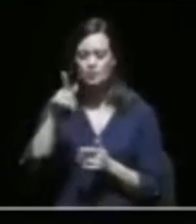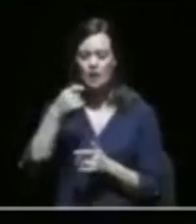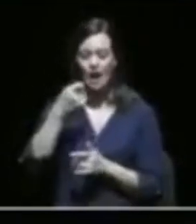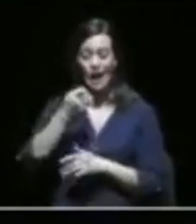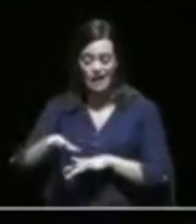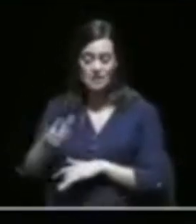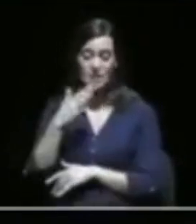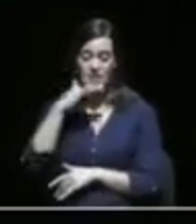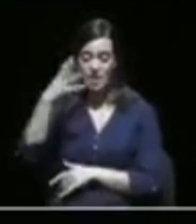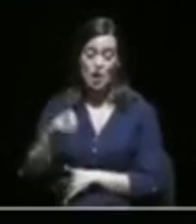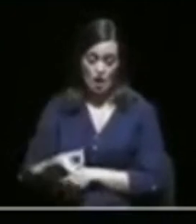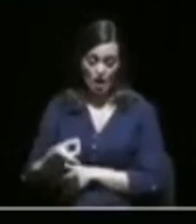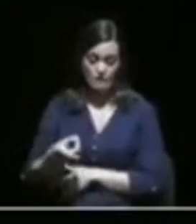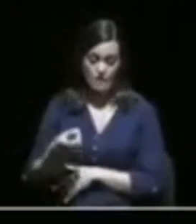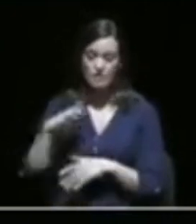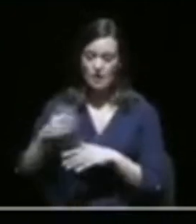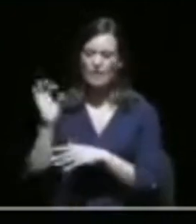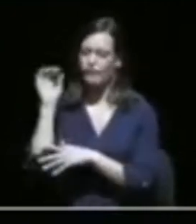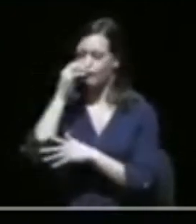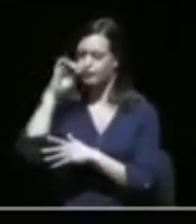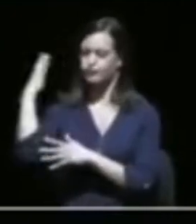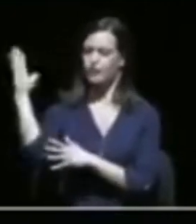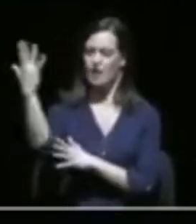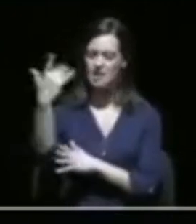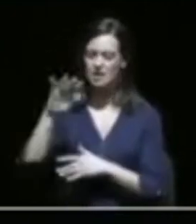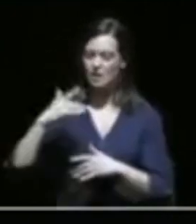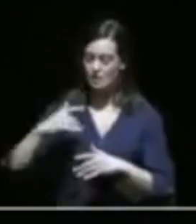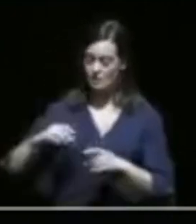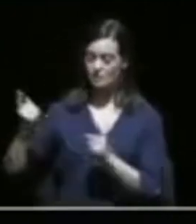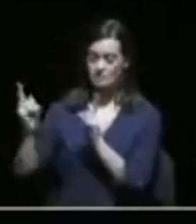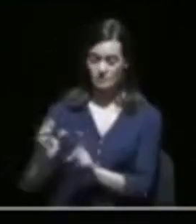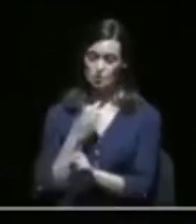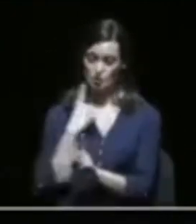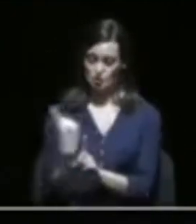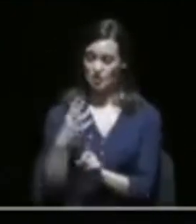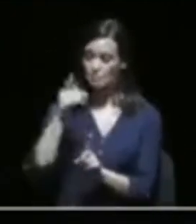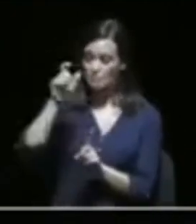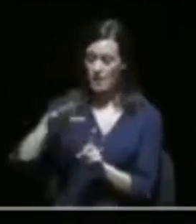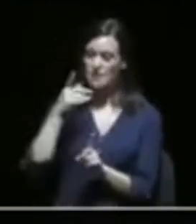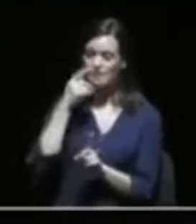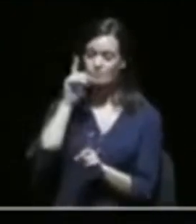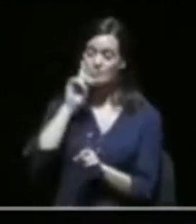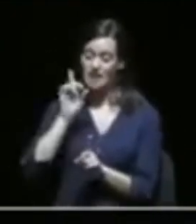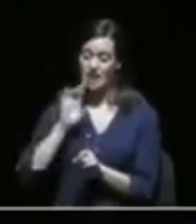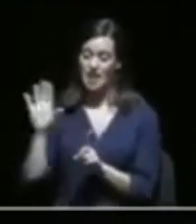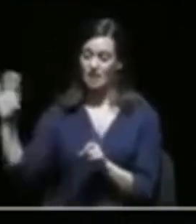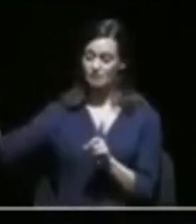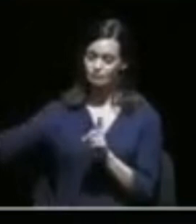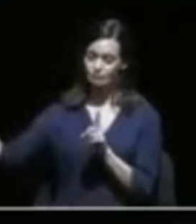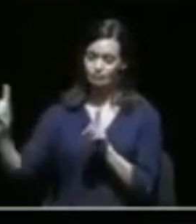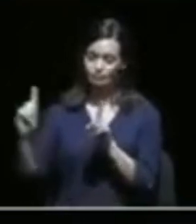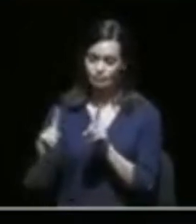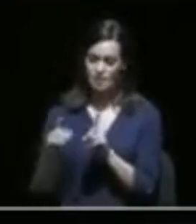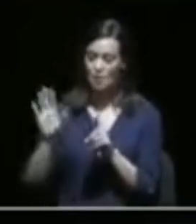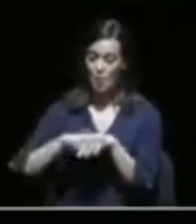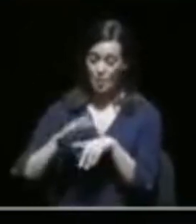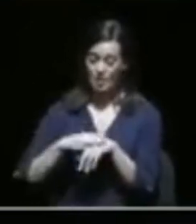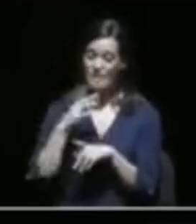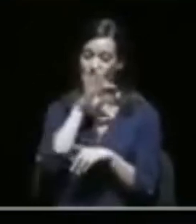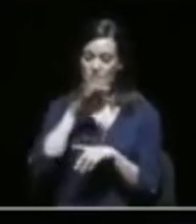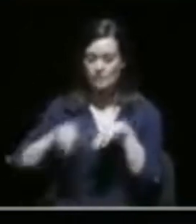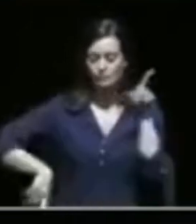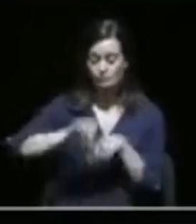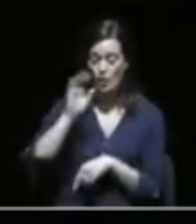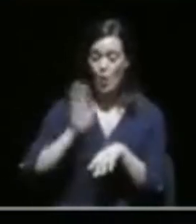junto à floresta onde conseguiu obter alguma comida, ver chegar outra menina de 10 anos numa cidade, faminta, dizendo que fugia da própria família porque